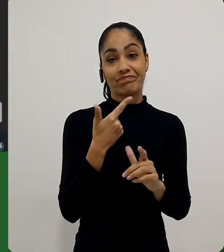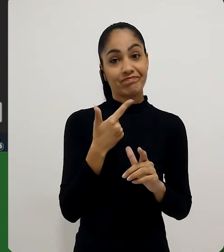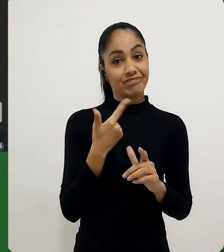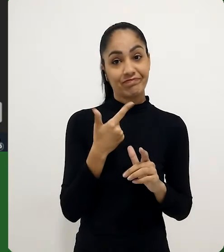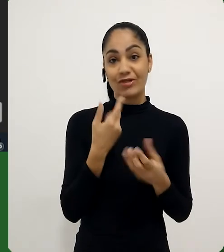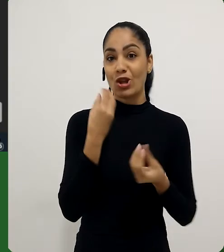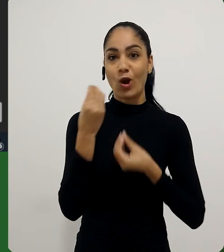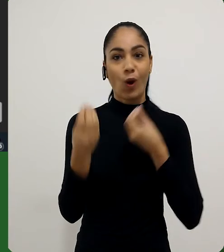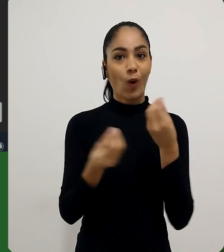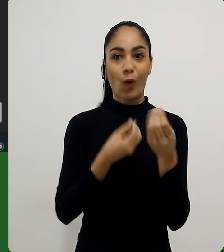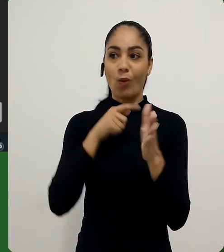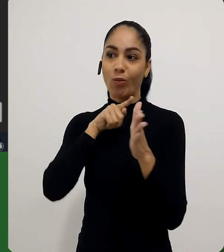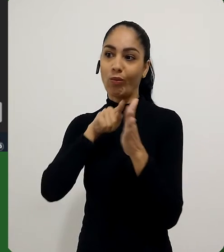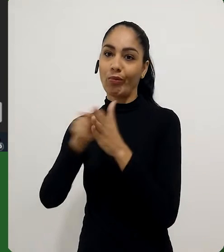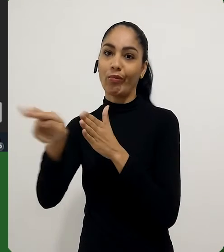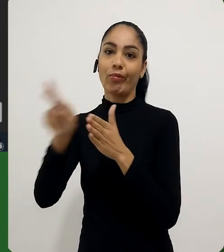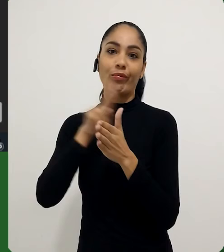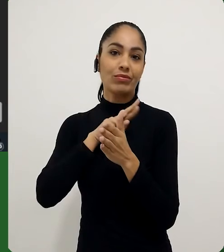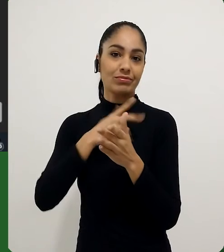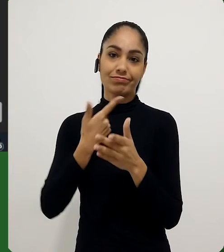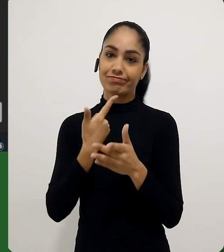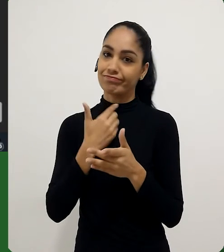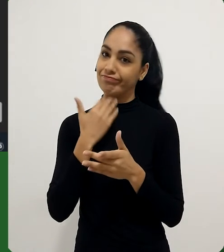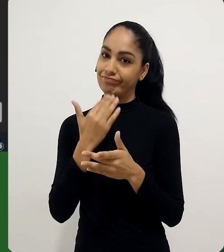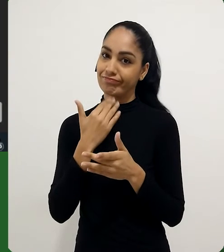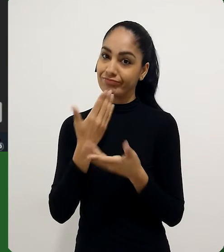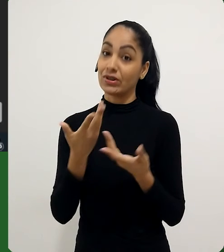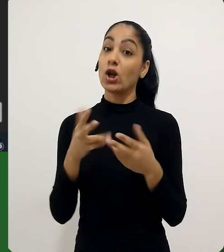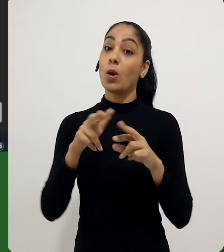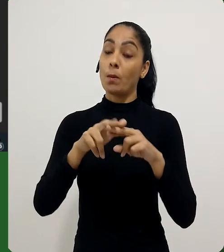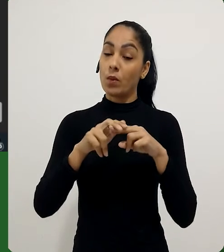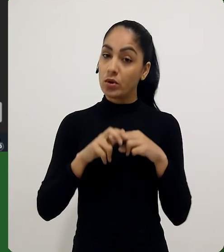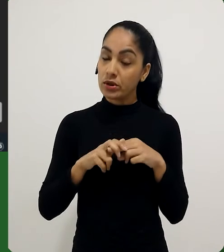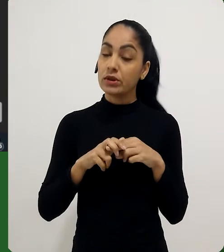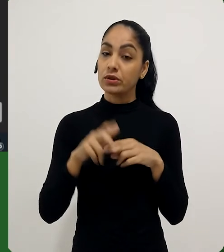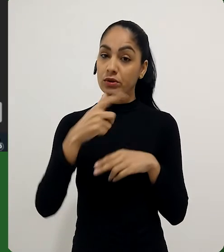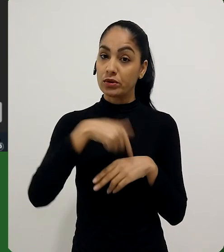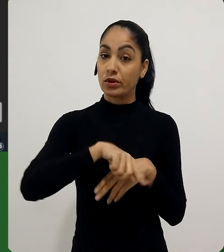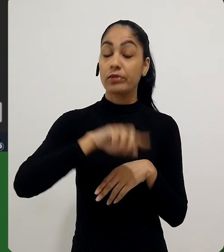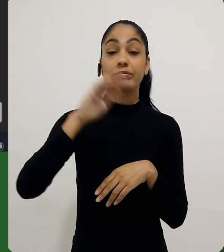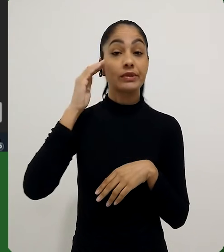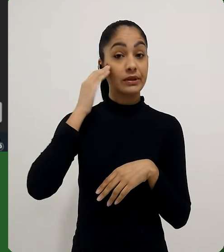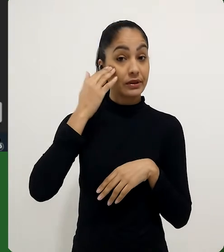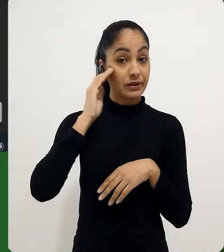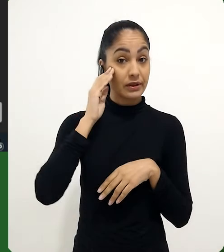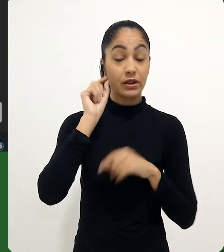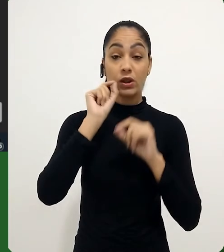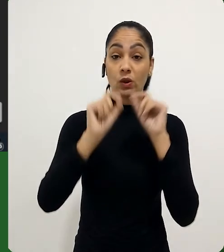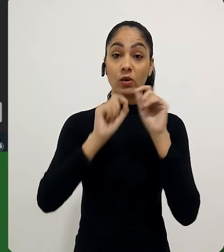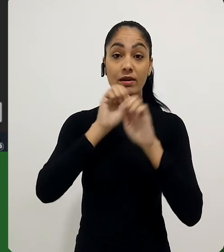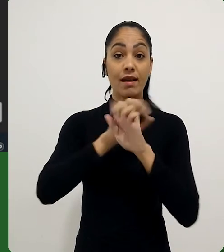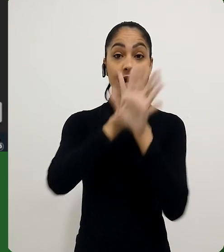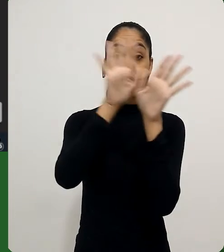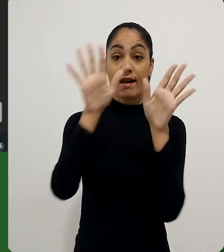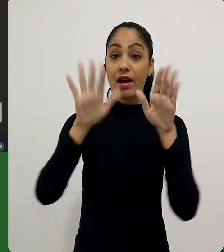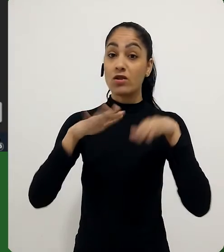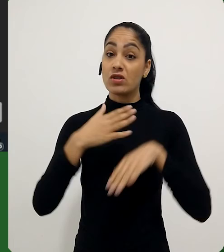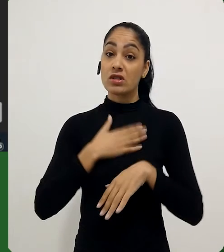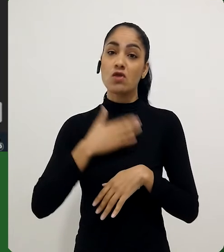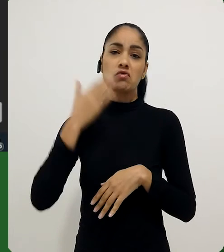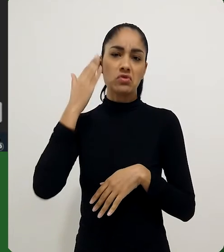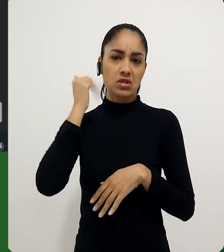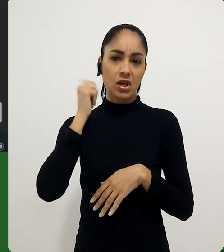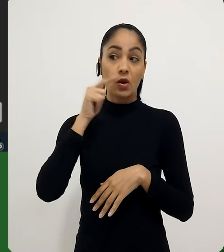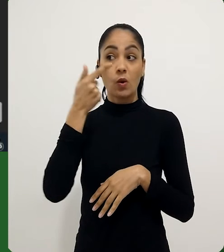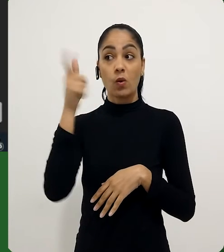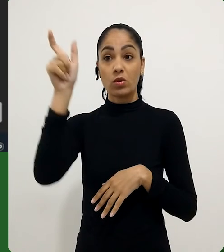textual, né, escrita, isso muitas vezes não é possível, né? Então, nós temos que ter esse sentido, né?